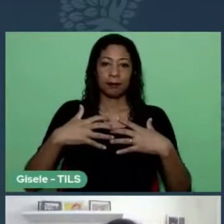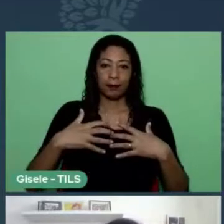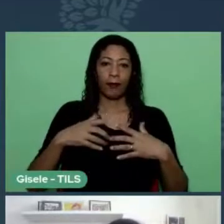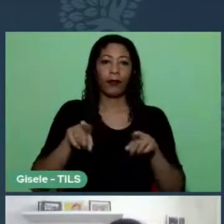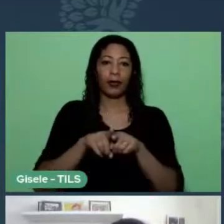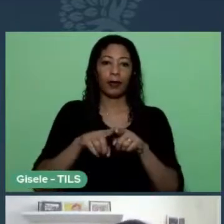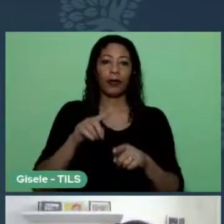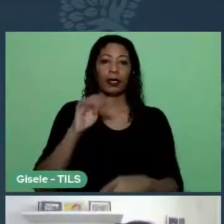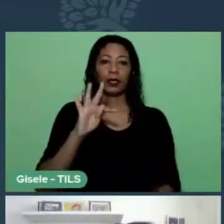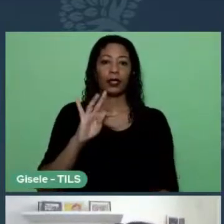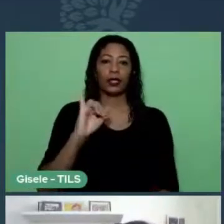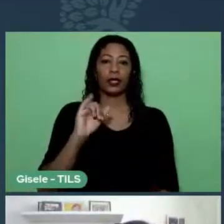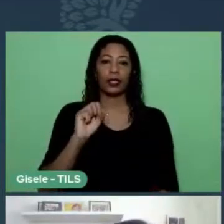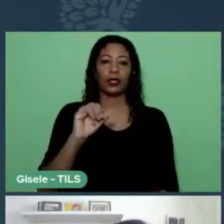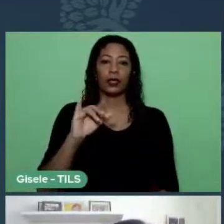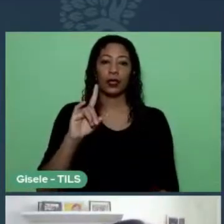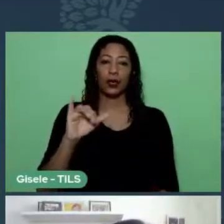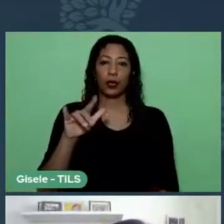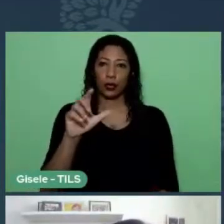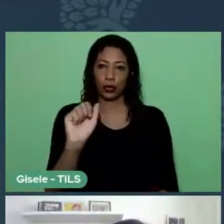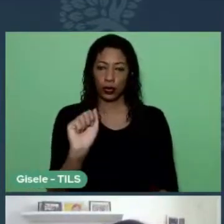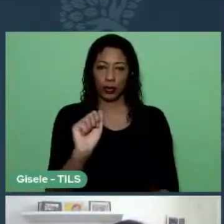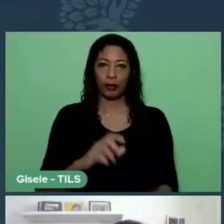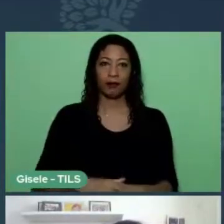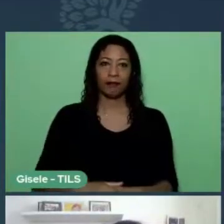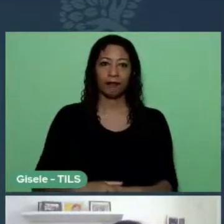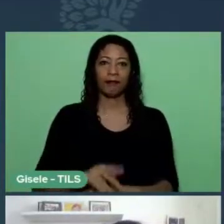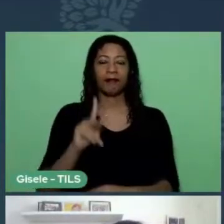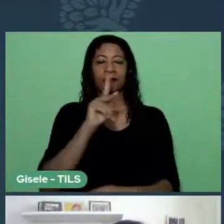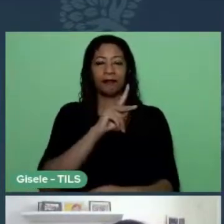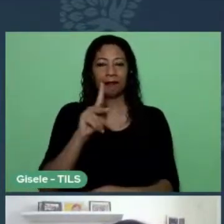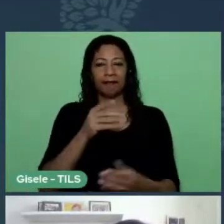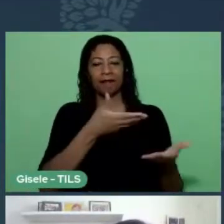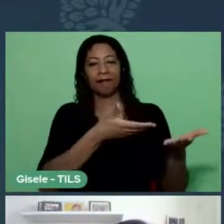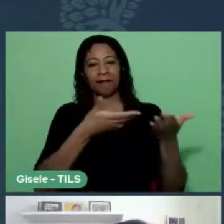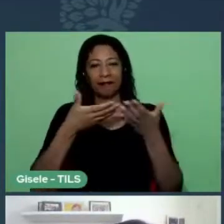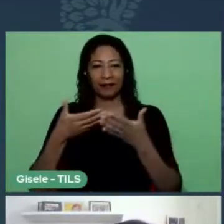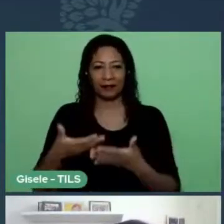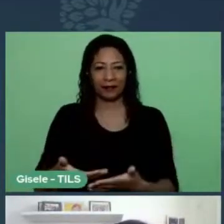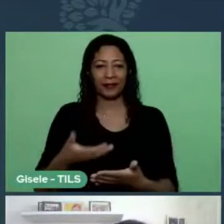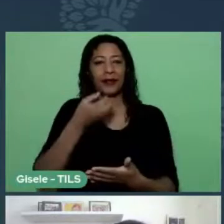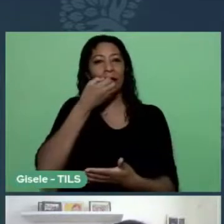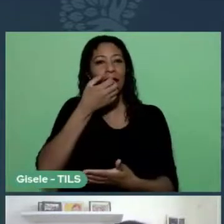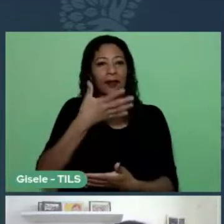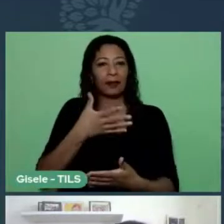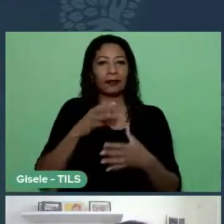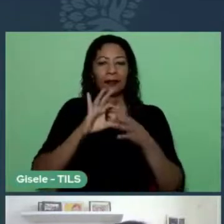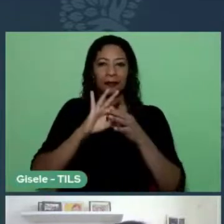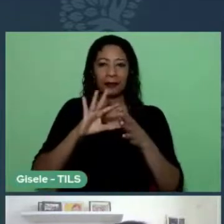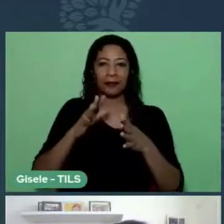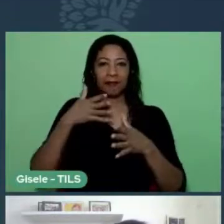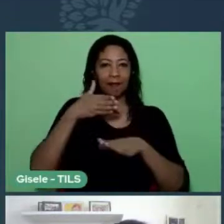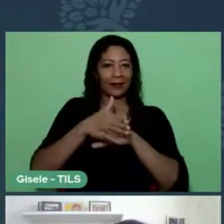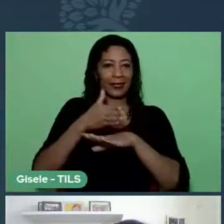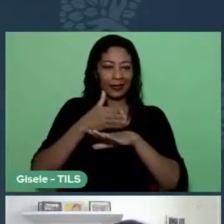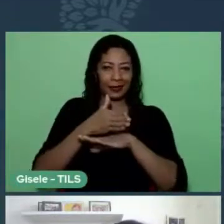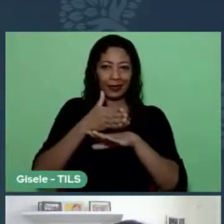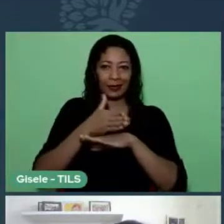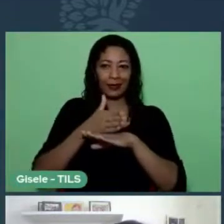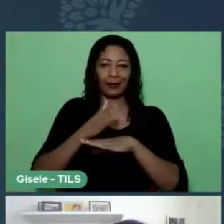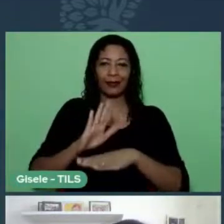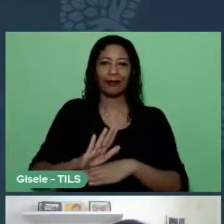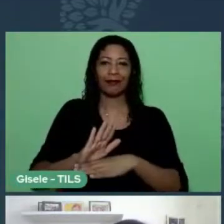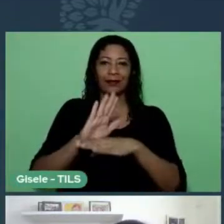no nosso e-book. Professor, muito bem-vindo. Obrigada por sua disponibilidade em participar e ajudar a brilhantar o